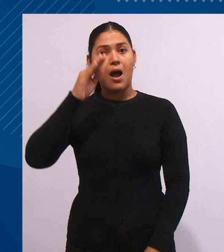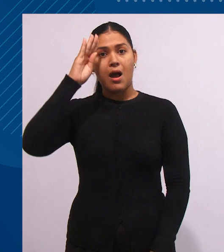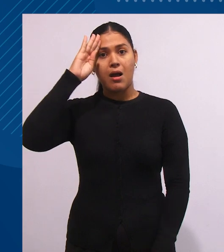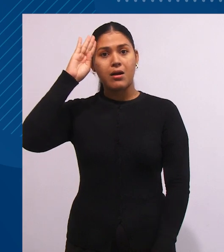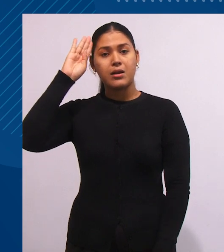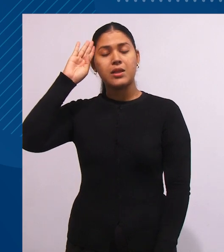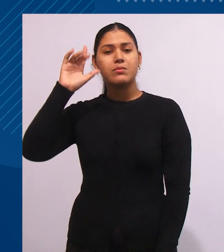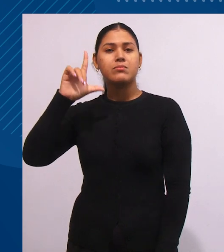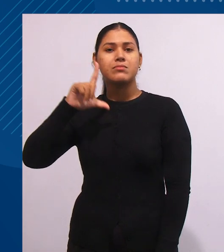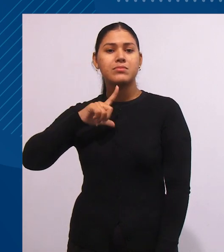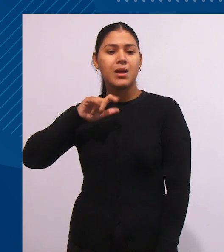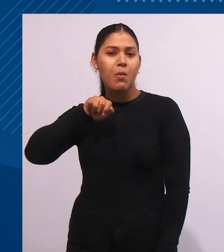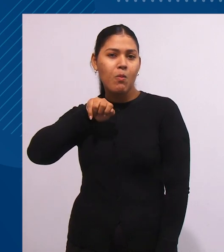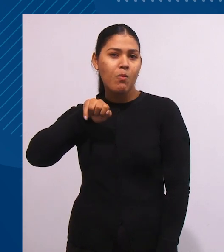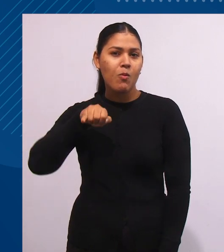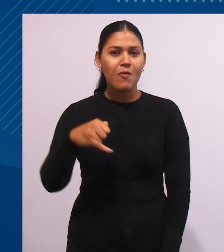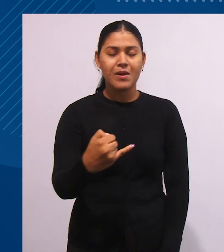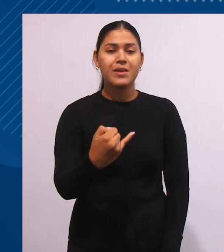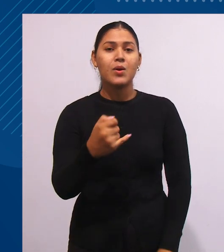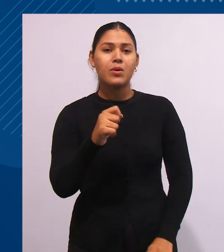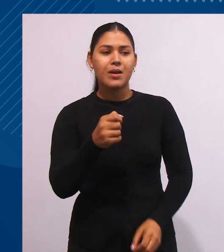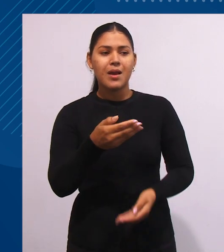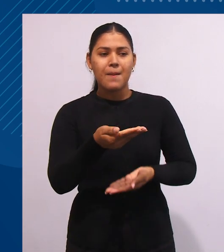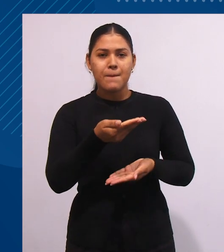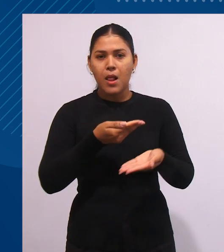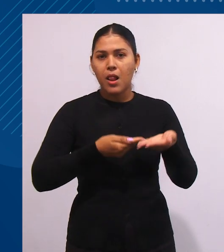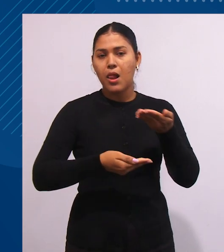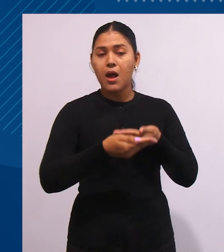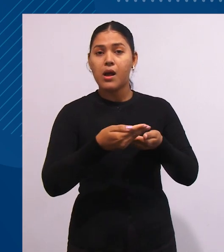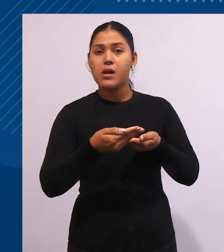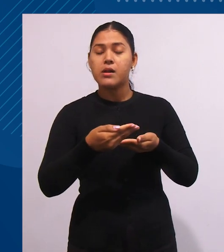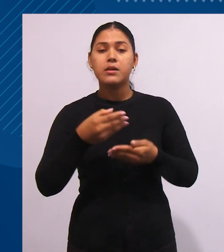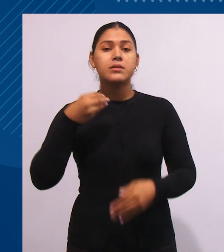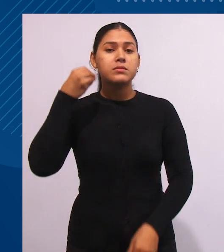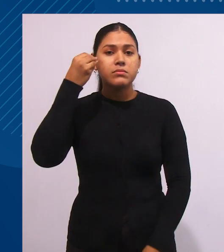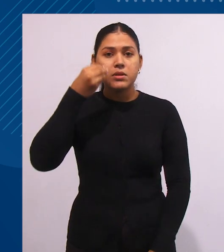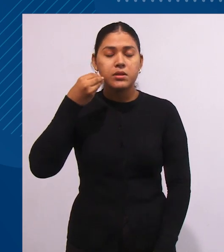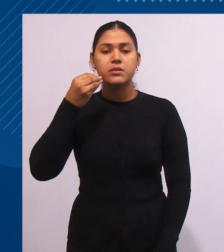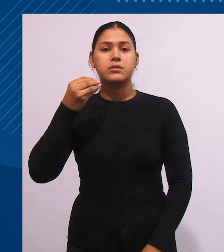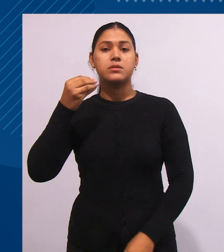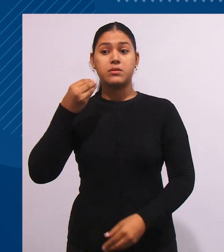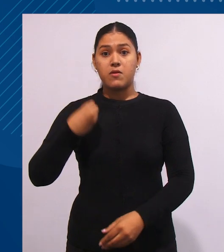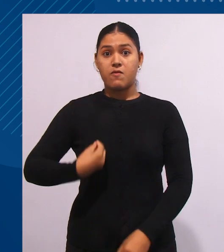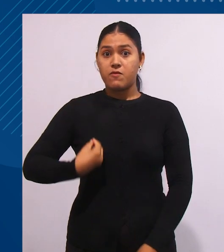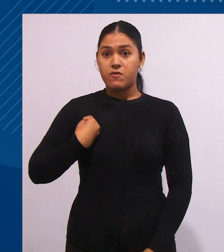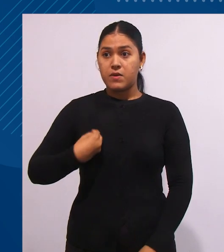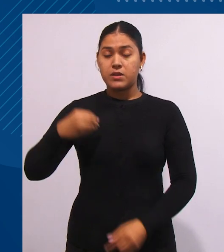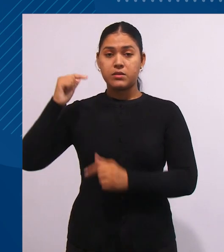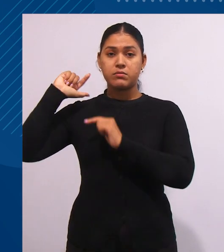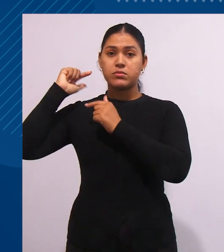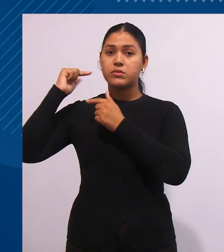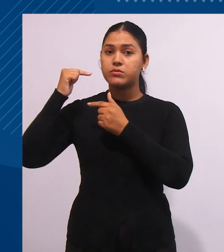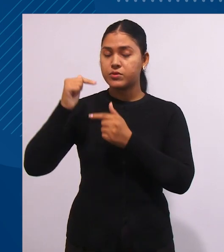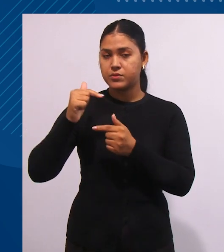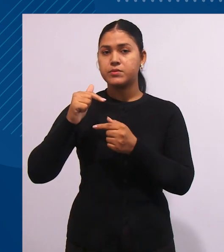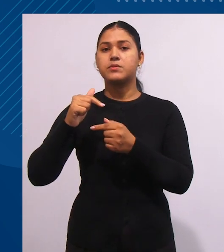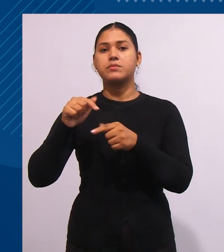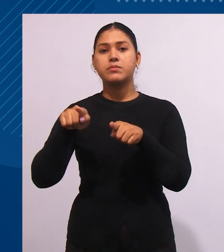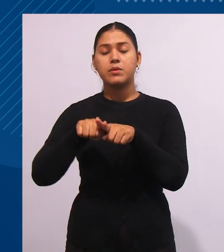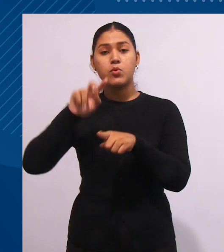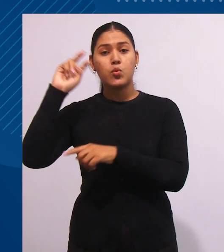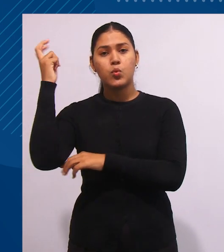acadêmicos, né, eles têm a oportunidade de compartilhar suas experiências, suas tradições, seus conhecimentos